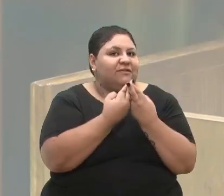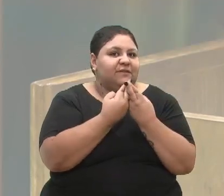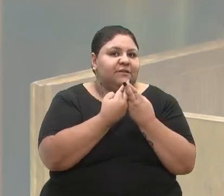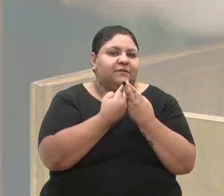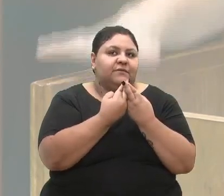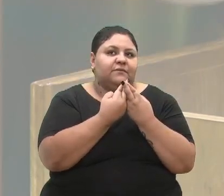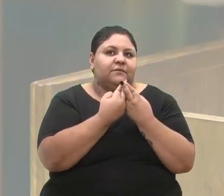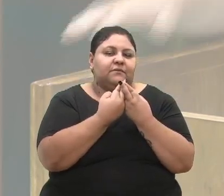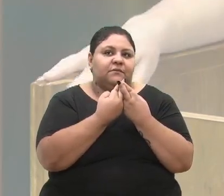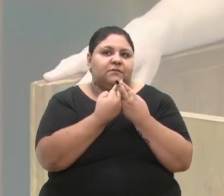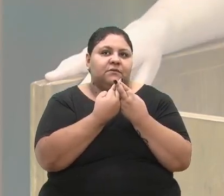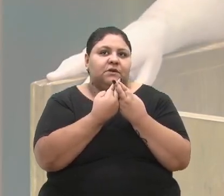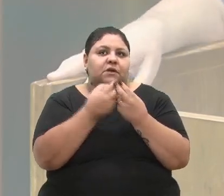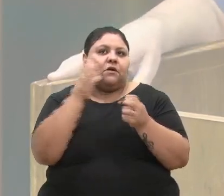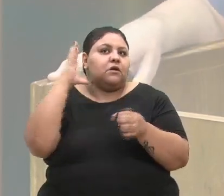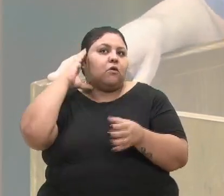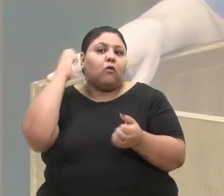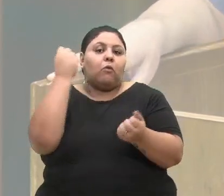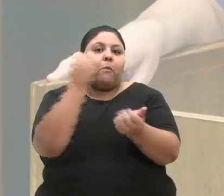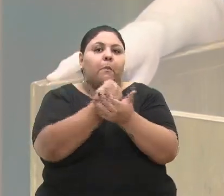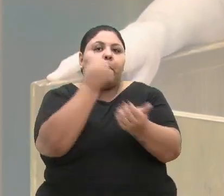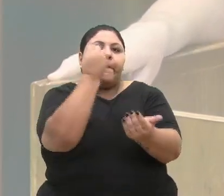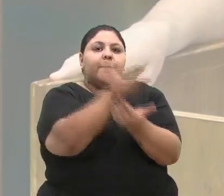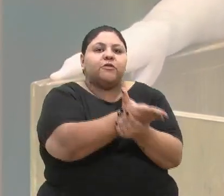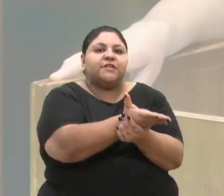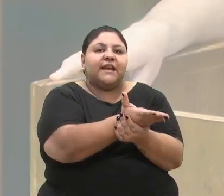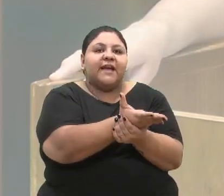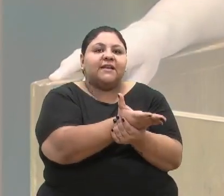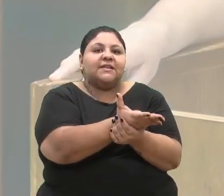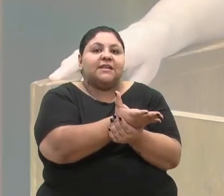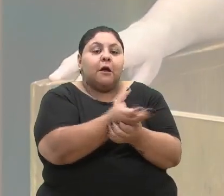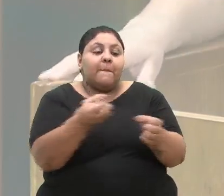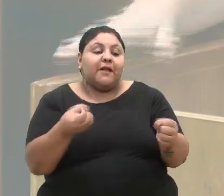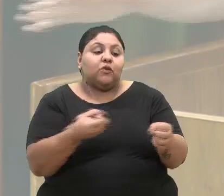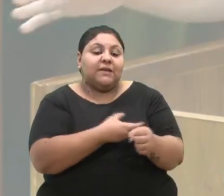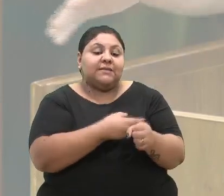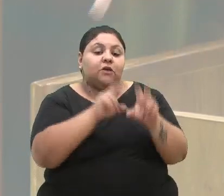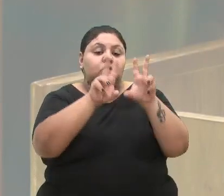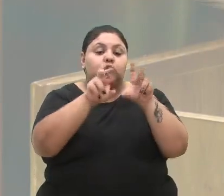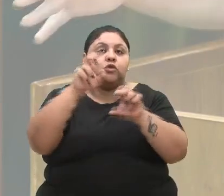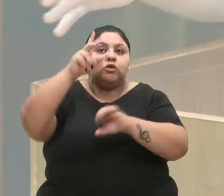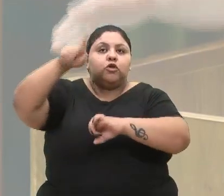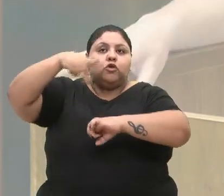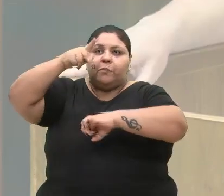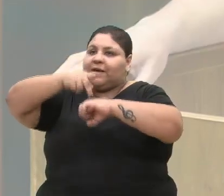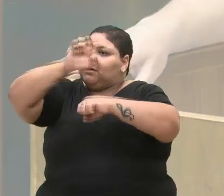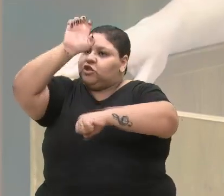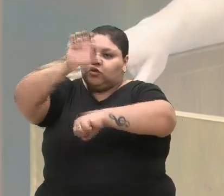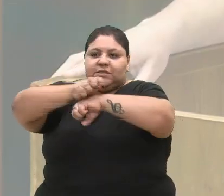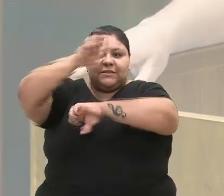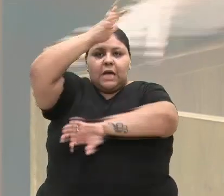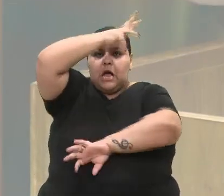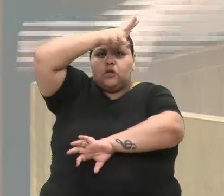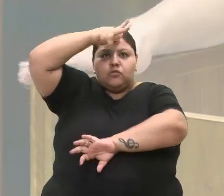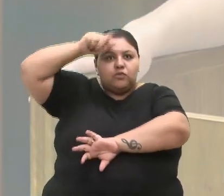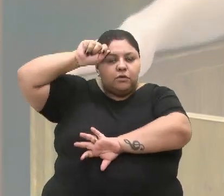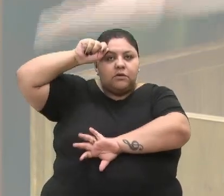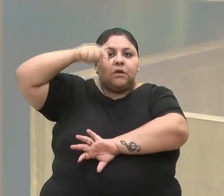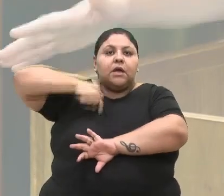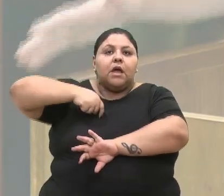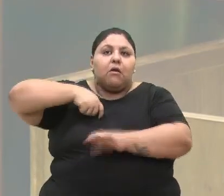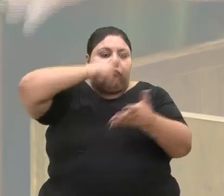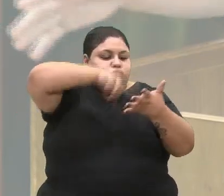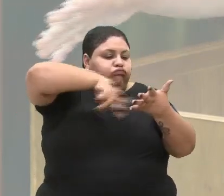Eu estava com um podcast ligado, me atualizando nos assuntos do país, do estado, do município. Eu lia,